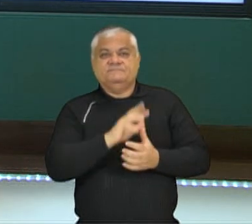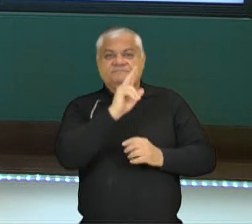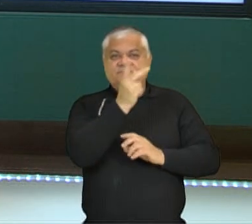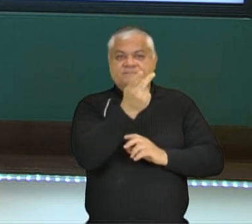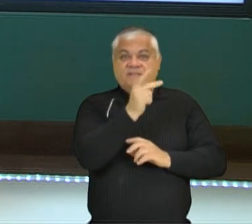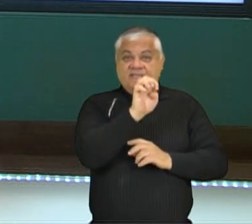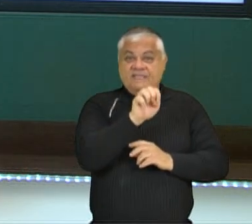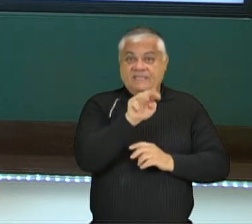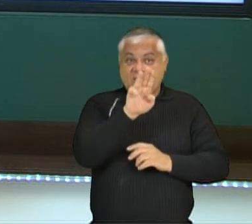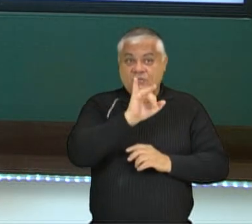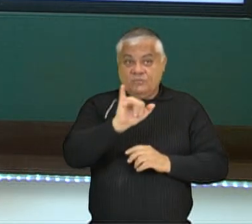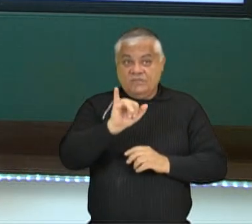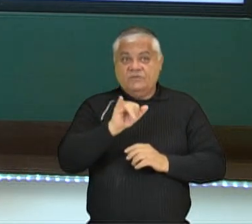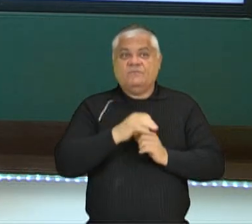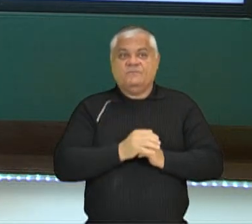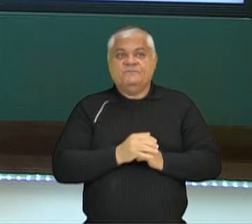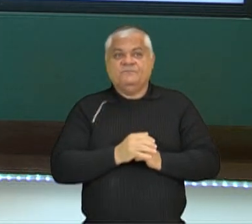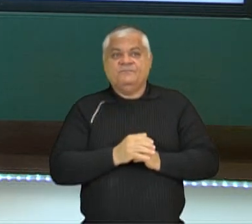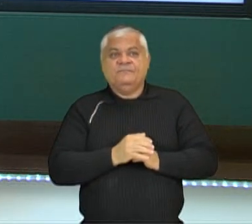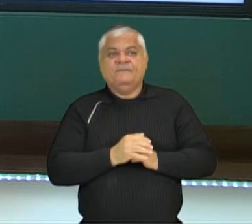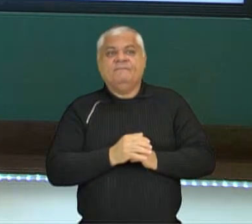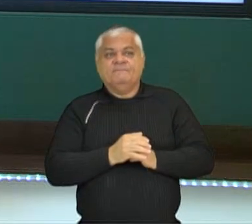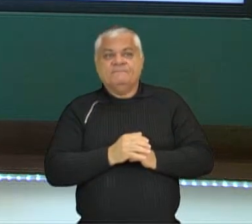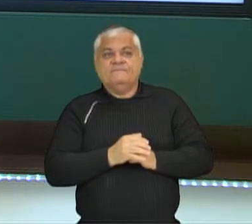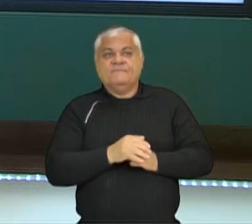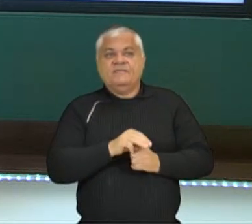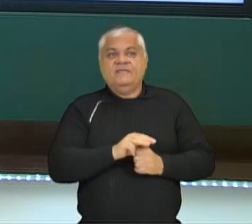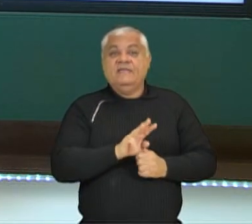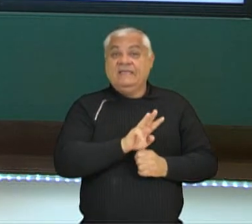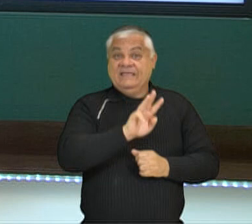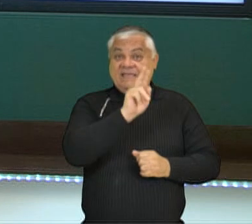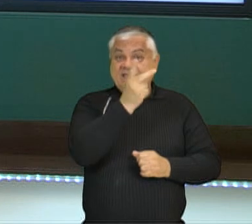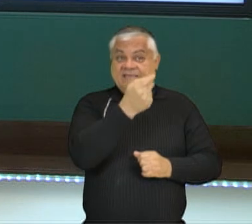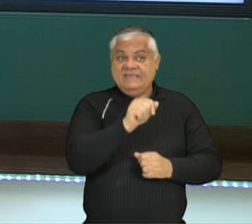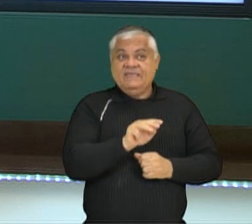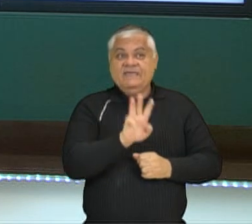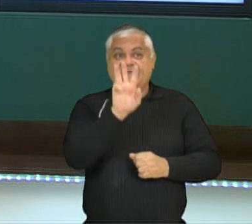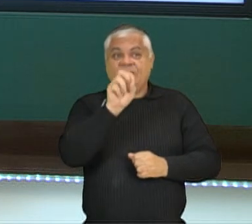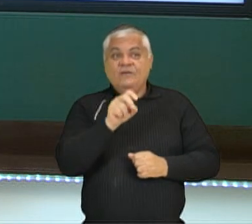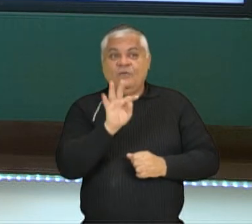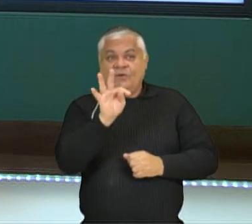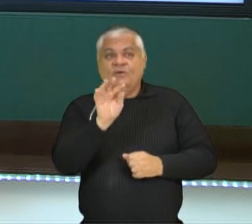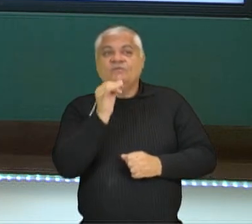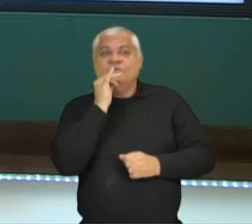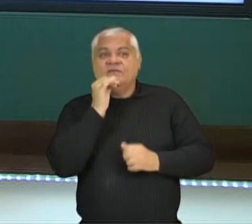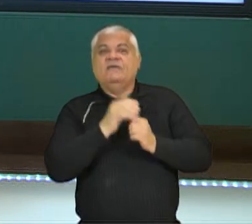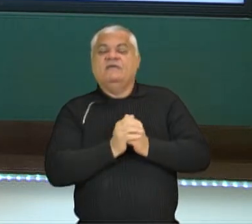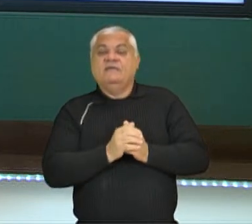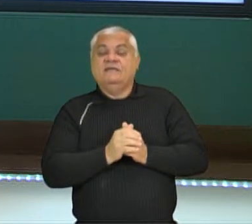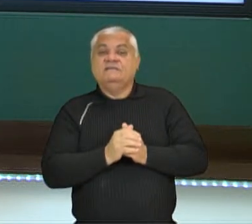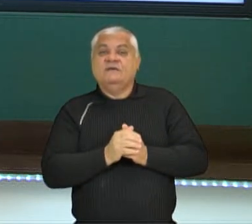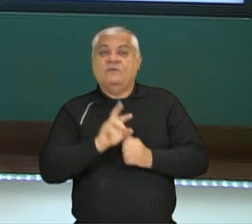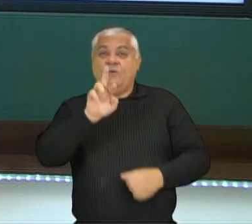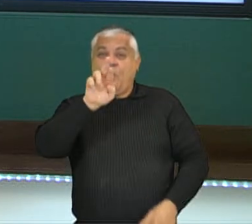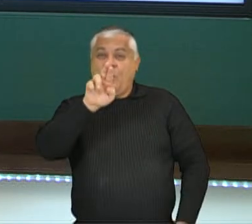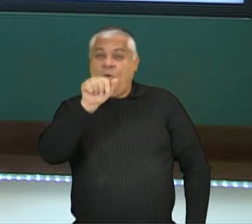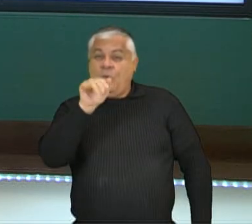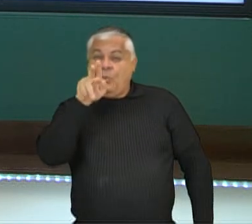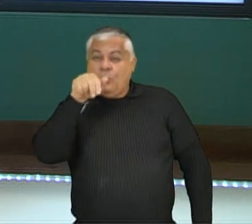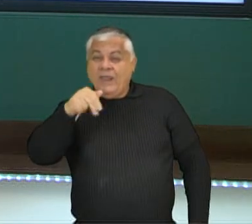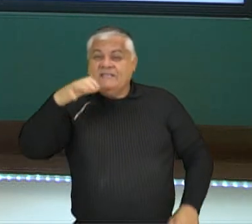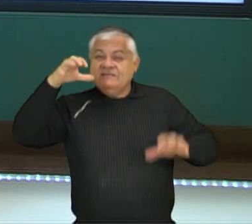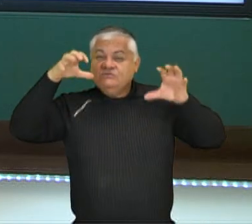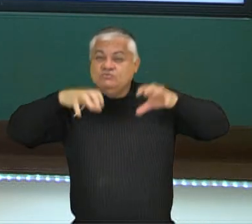his umbrella if it rains. He won't play outside if it rains. Então, repare que, se você fizer, então, essa